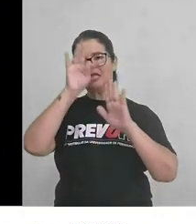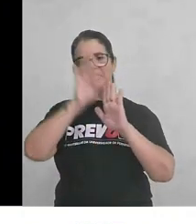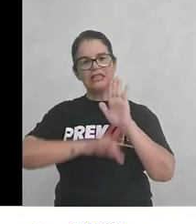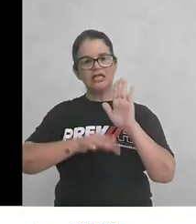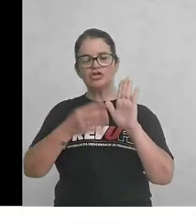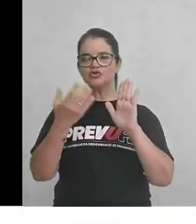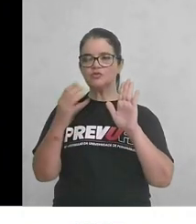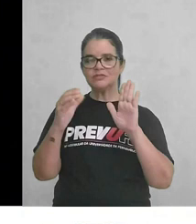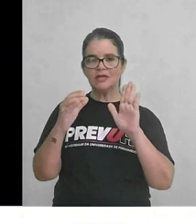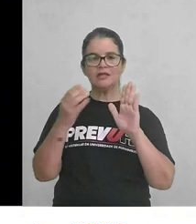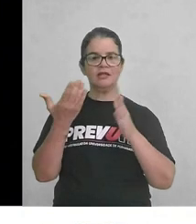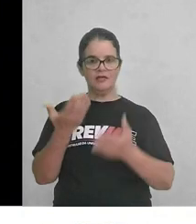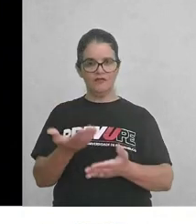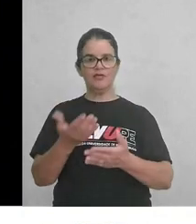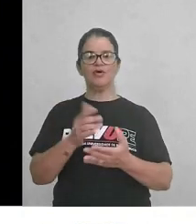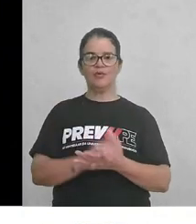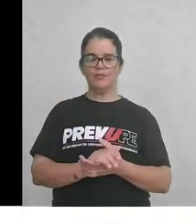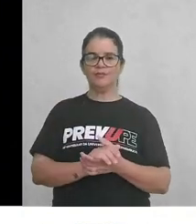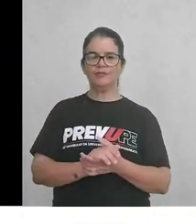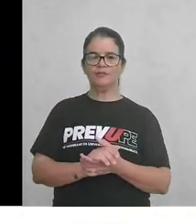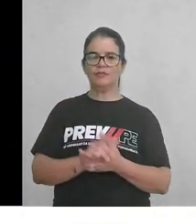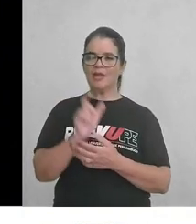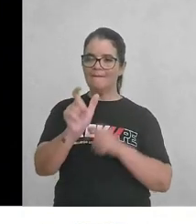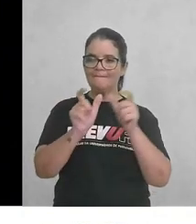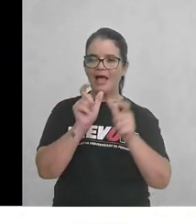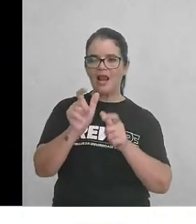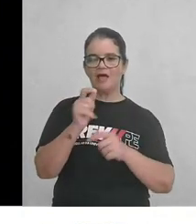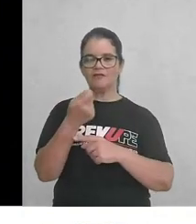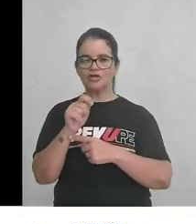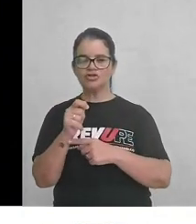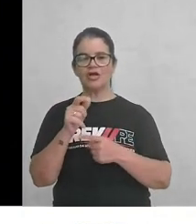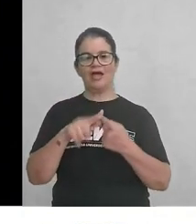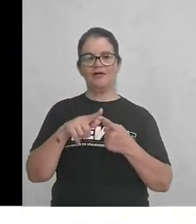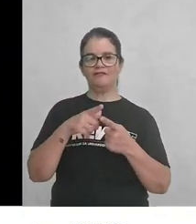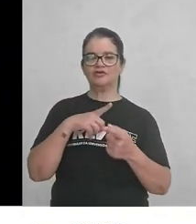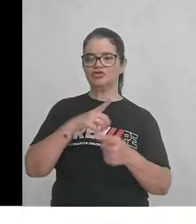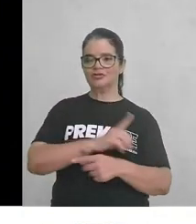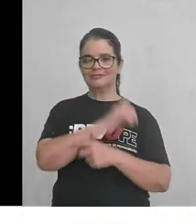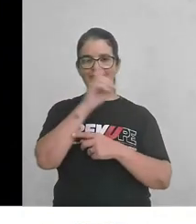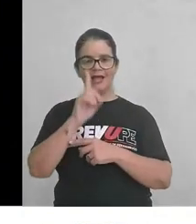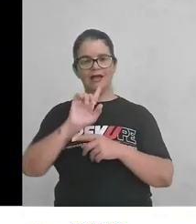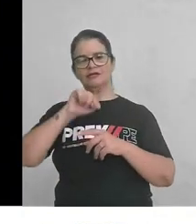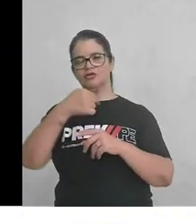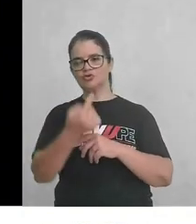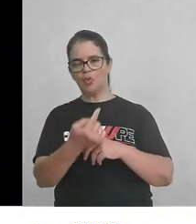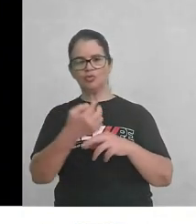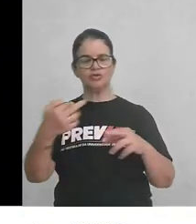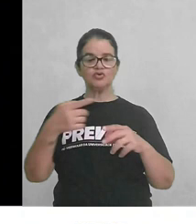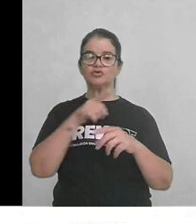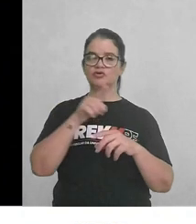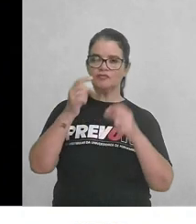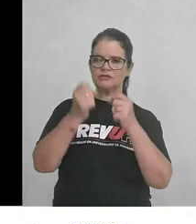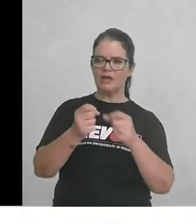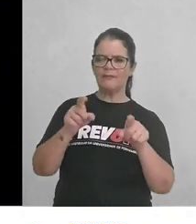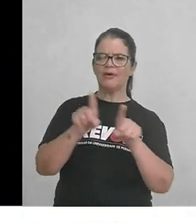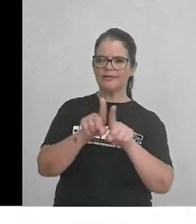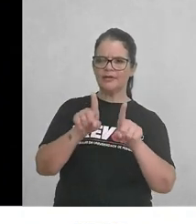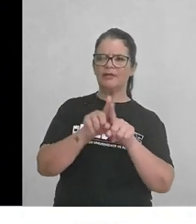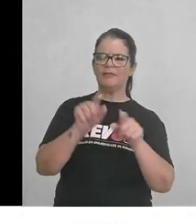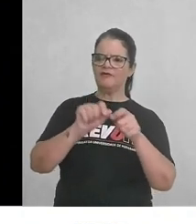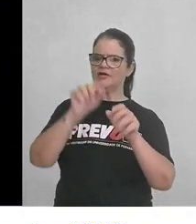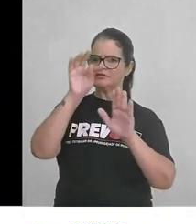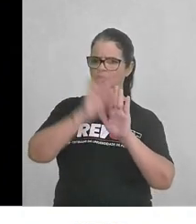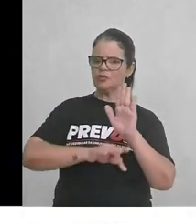datas, entre outras. Mas você também pode fazer isso num texto de vestibular. Por exemplo, uma data ela se faz